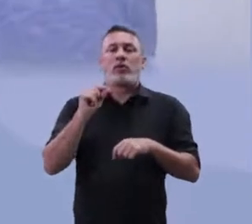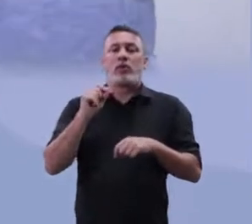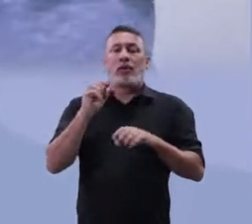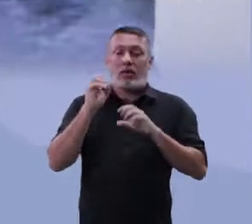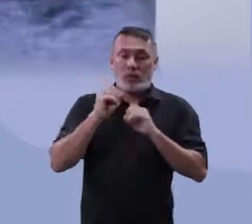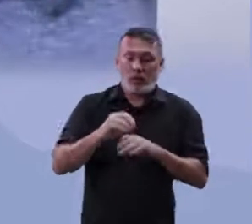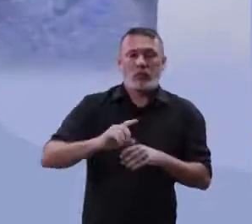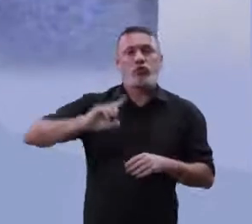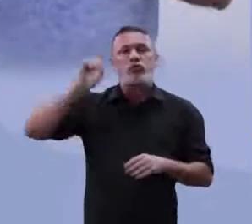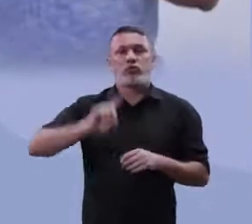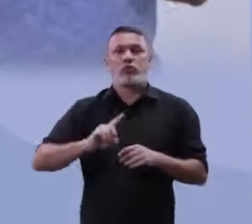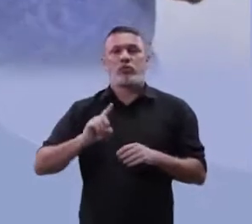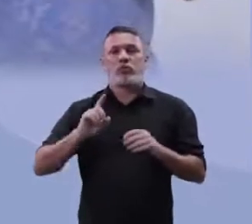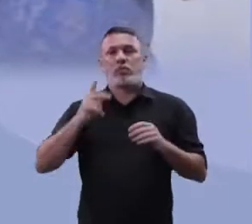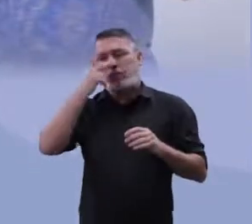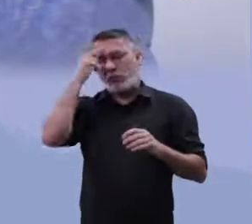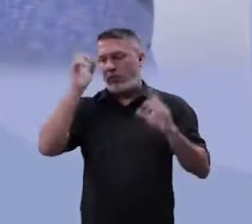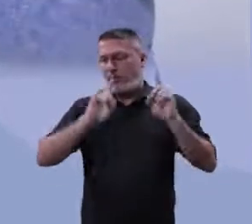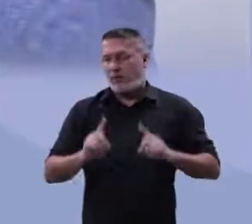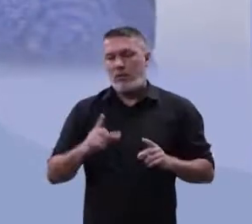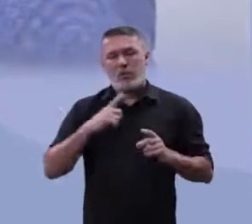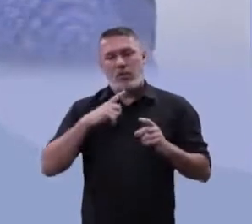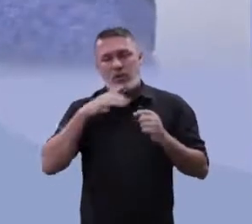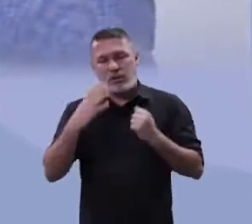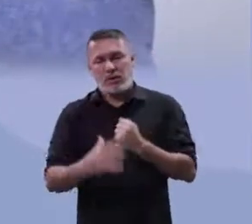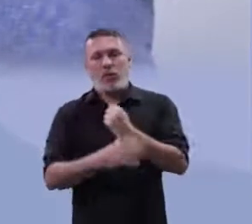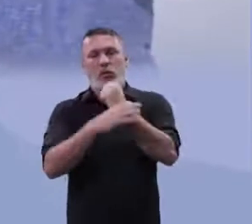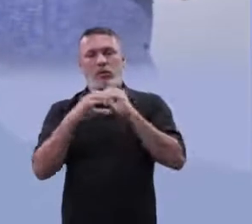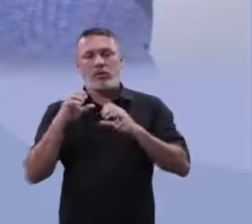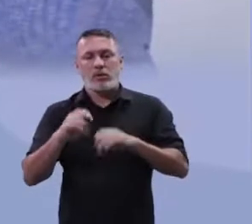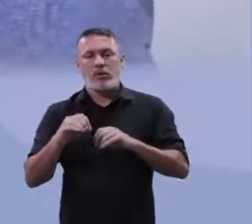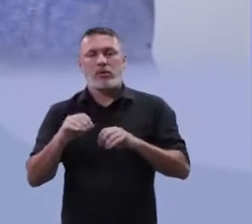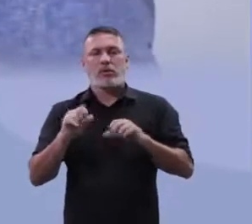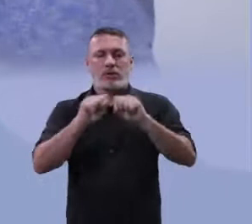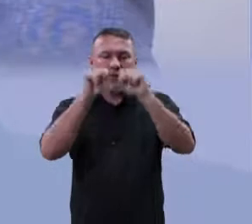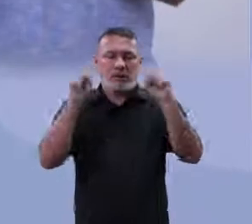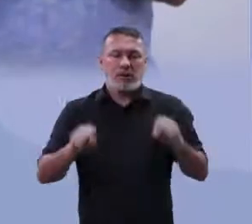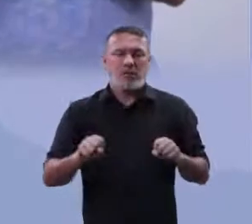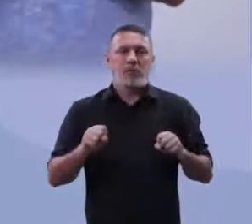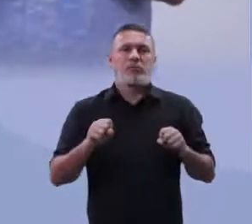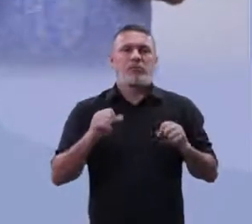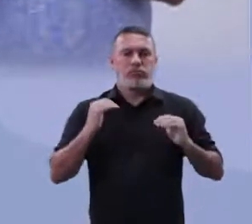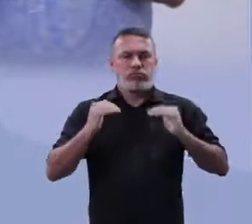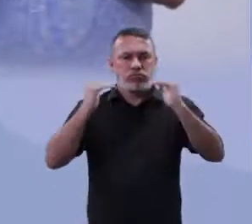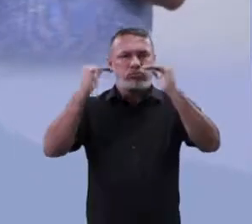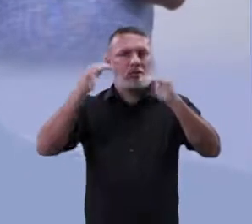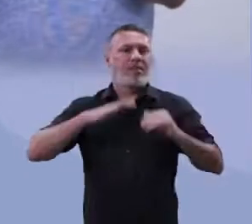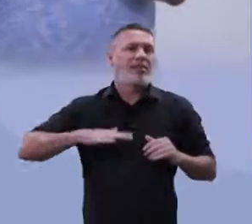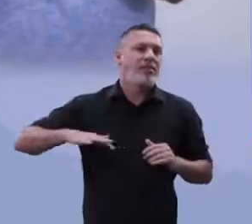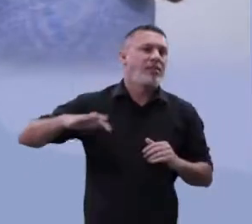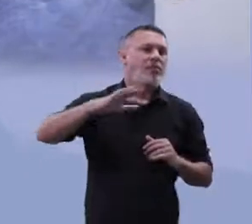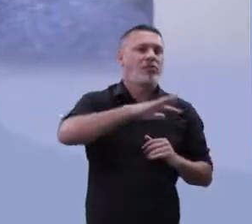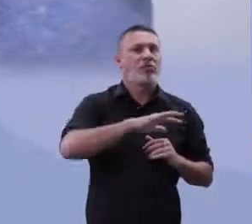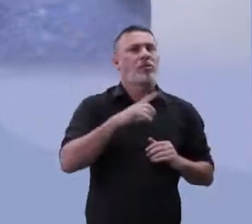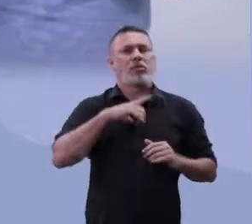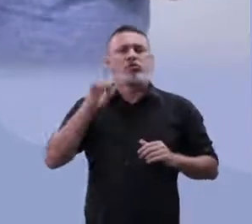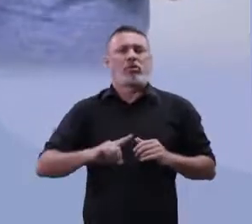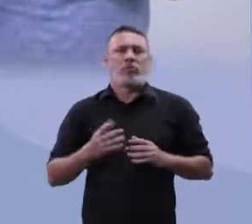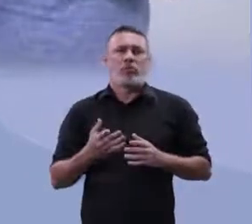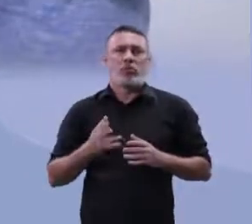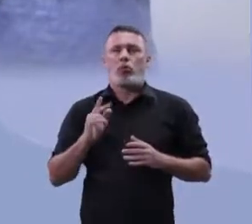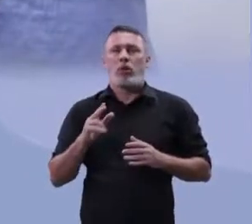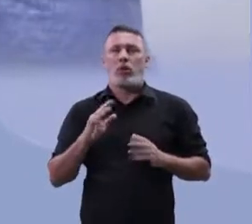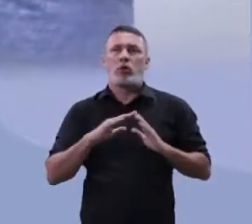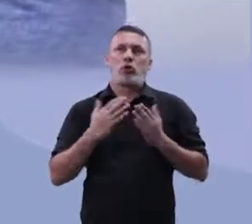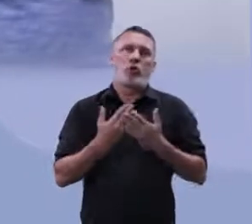com deficiência, né, assegurado o sistema educacional inclusivo em todos os níveis. Ou seja, ele tem esse